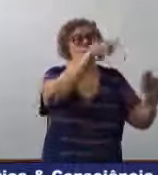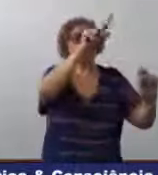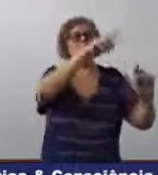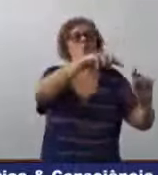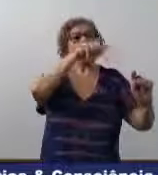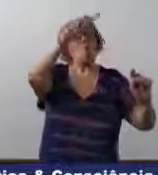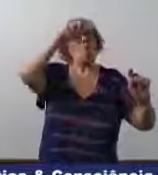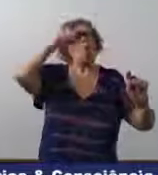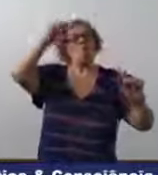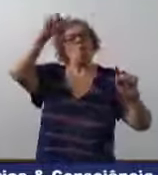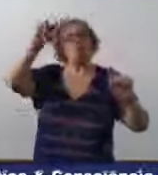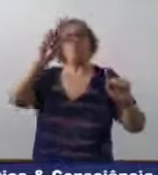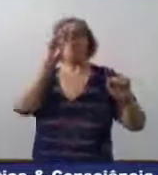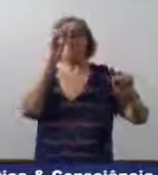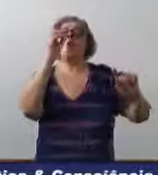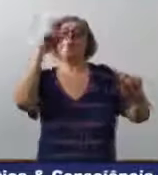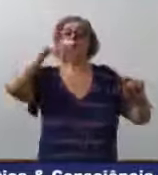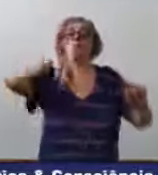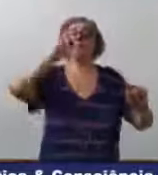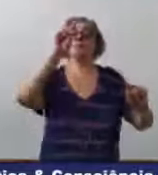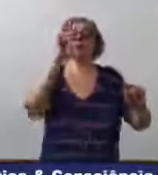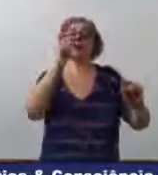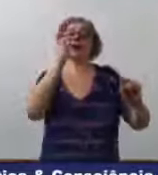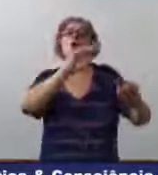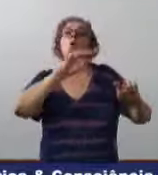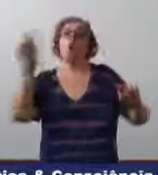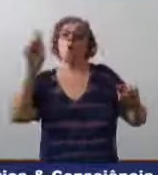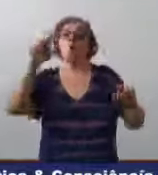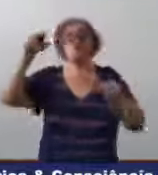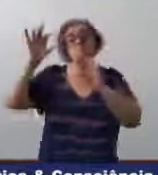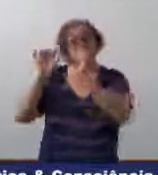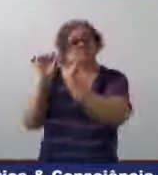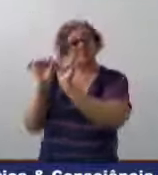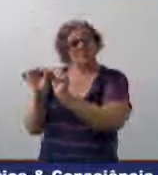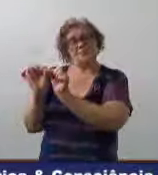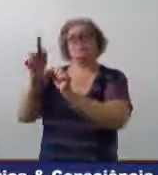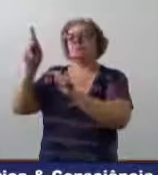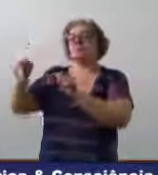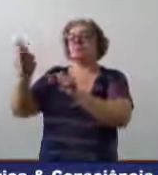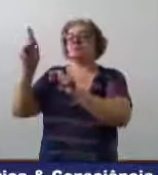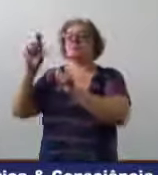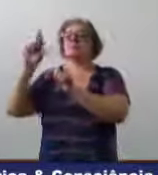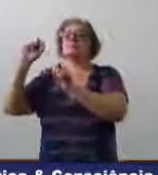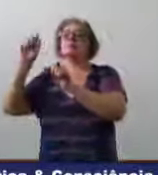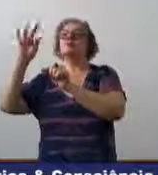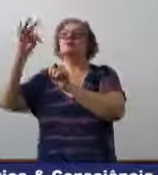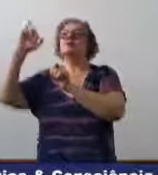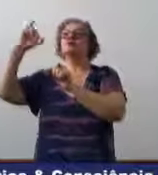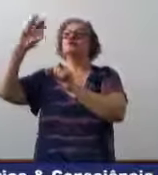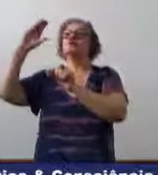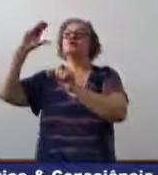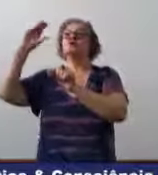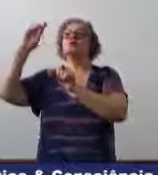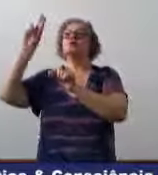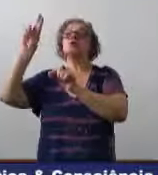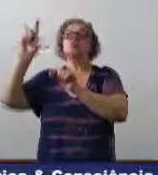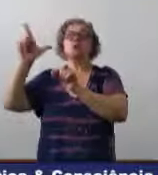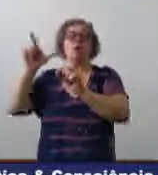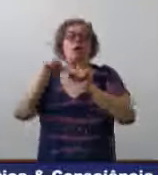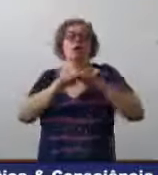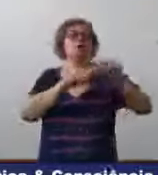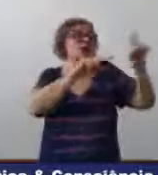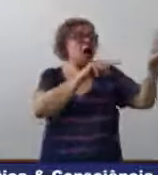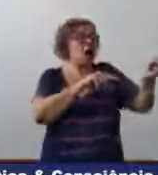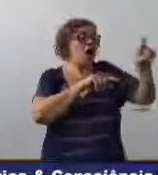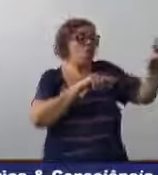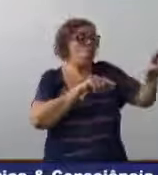tem a propriedade de estar em vários lugares ao mesmo tempo. Uma partícula, na visão tradicional, só está em um